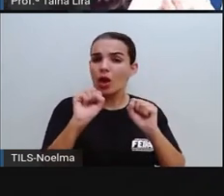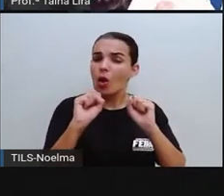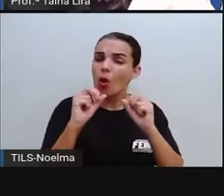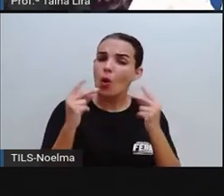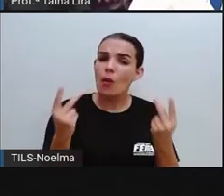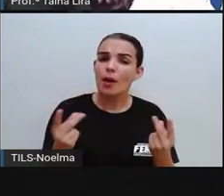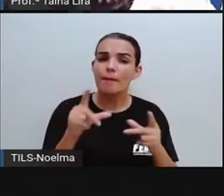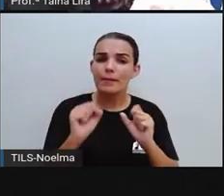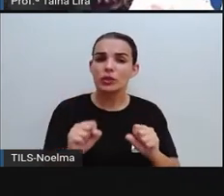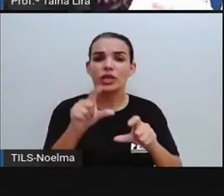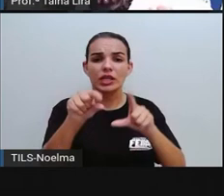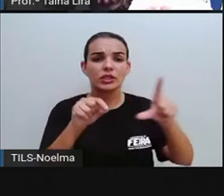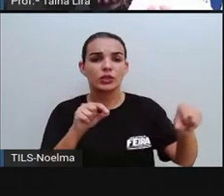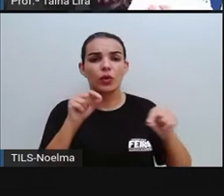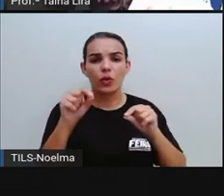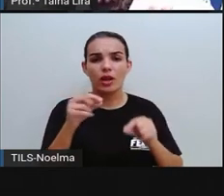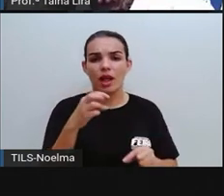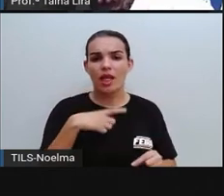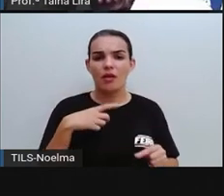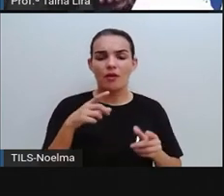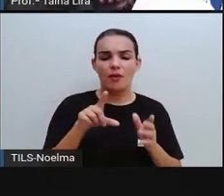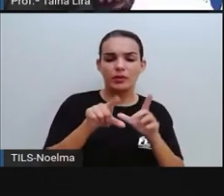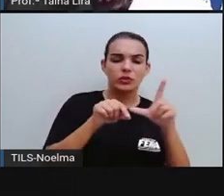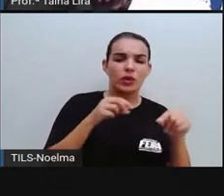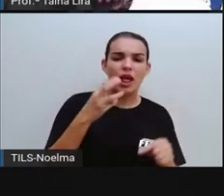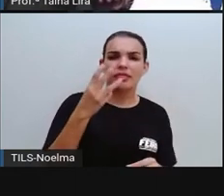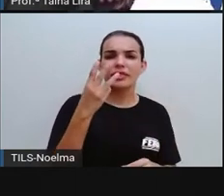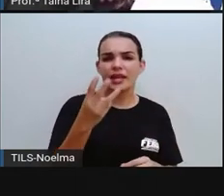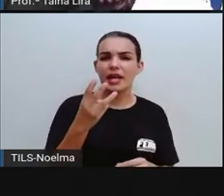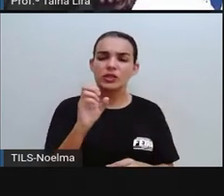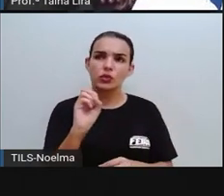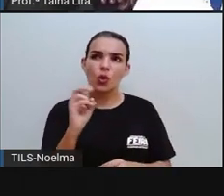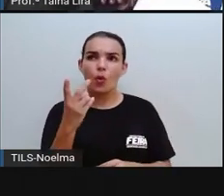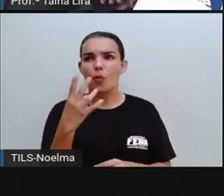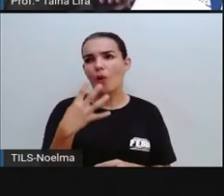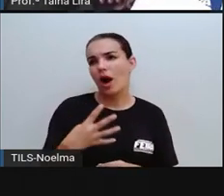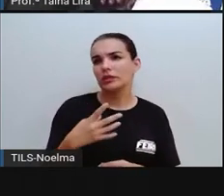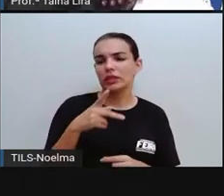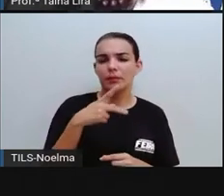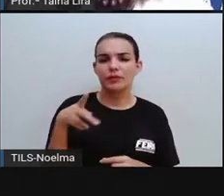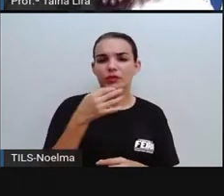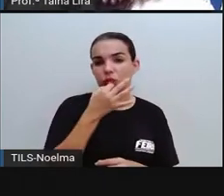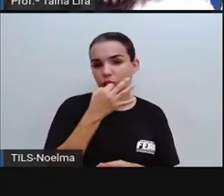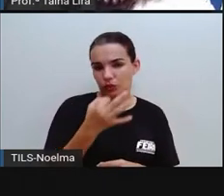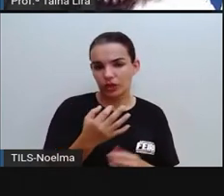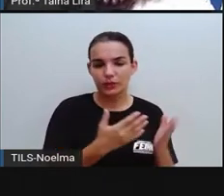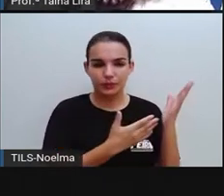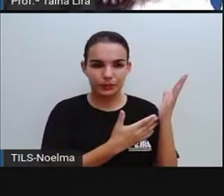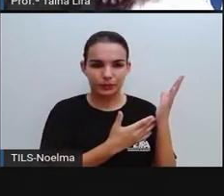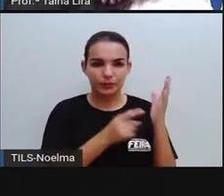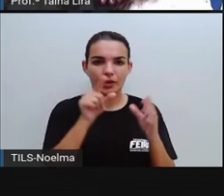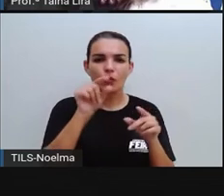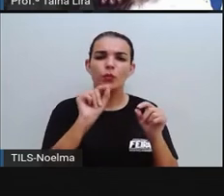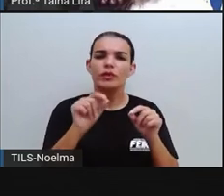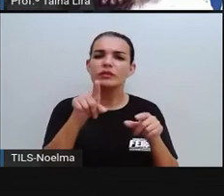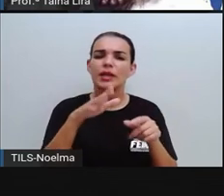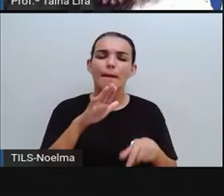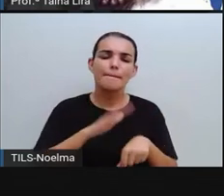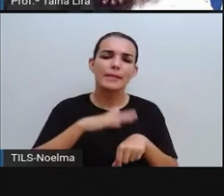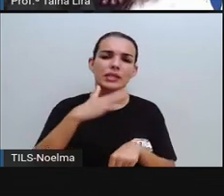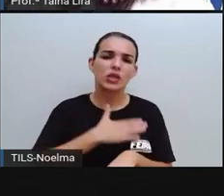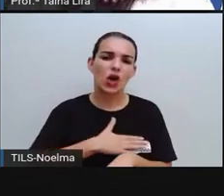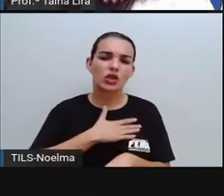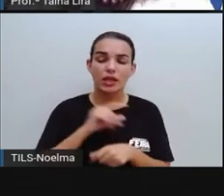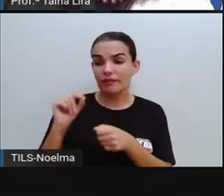fazer, escolher, ó, eu vou escolher 3 ou 4 dessas que a Pro está sugerindo, tá? Olha lá, o que você mais gosta de